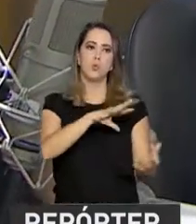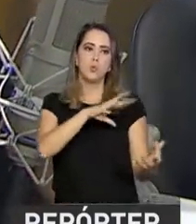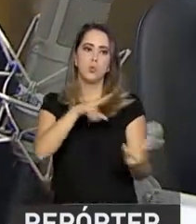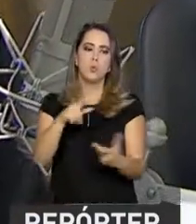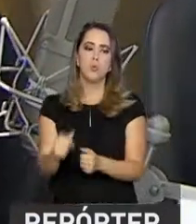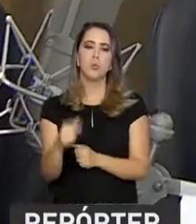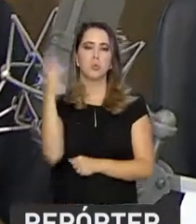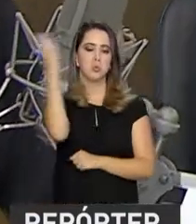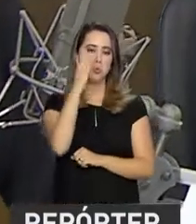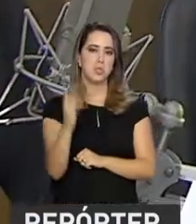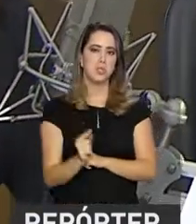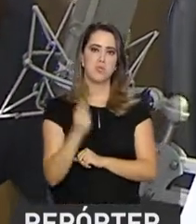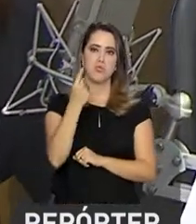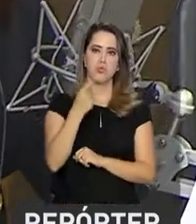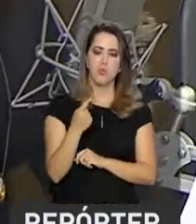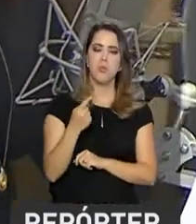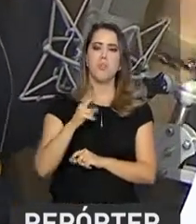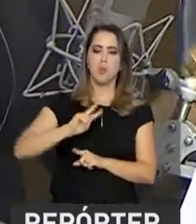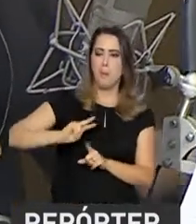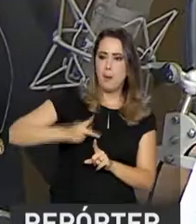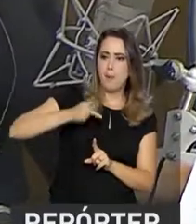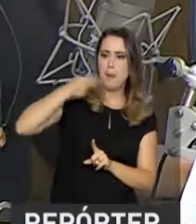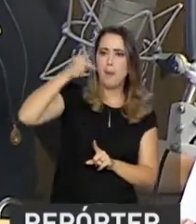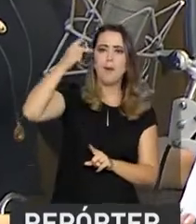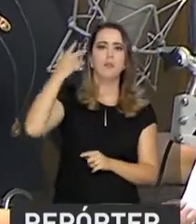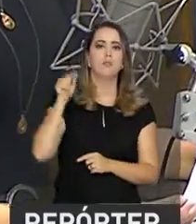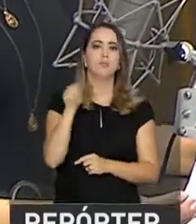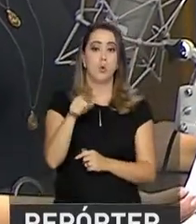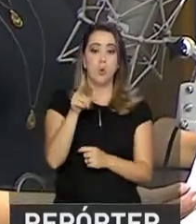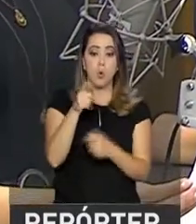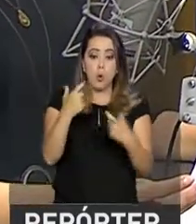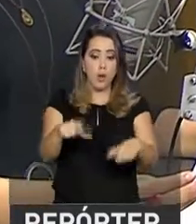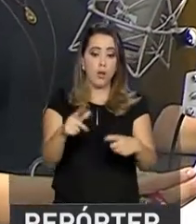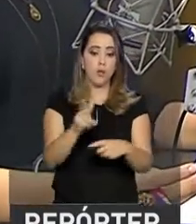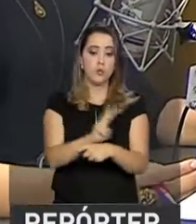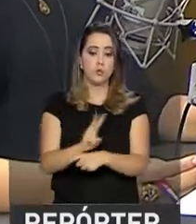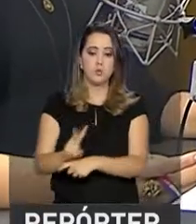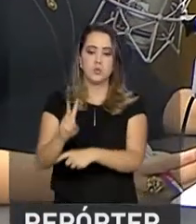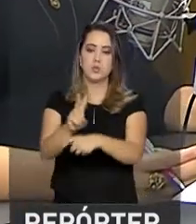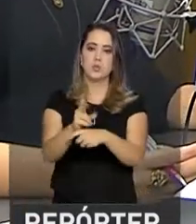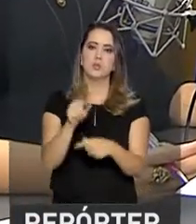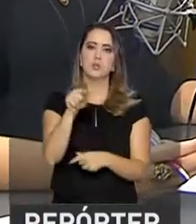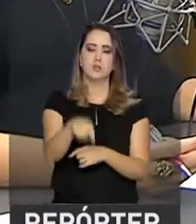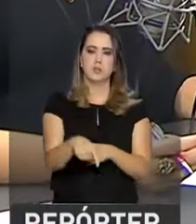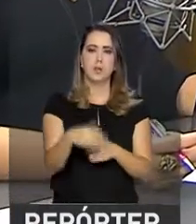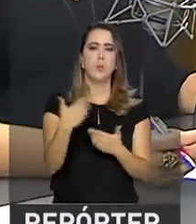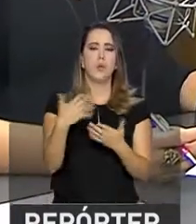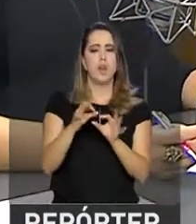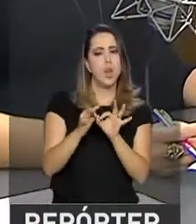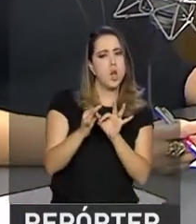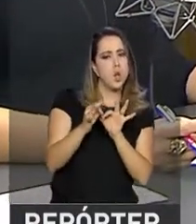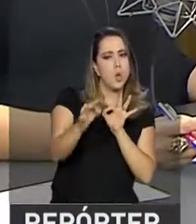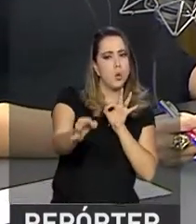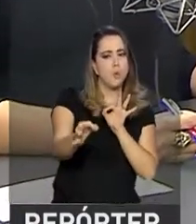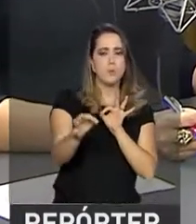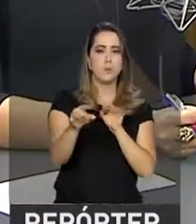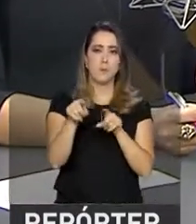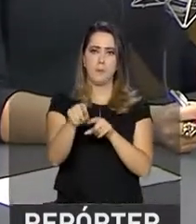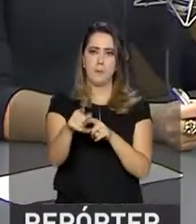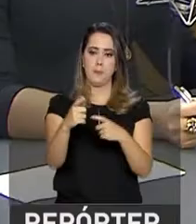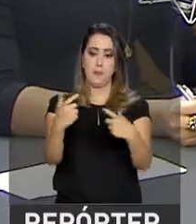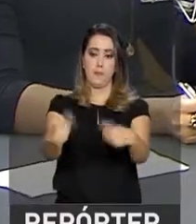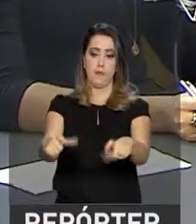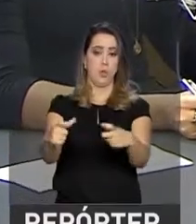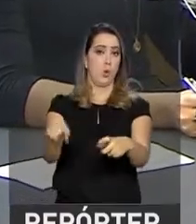só tacada e essas essas áreas são ilhas oceânicas distantes que tem inveja é